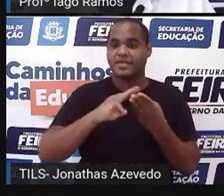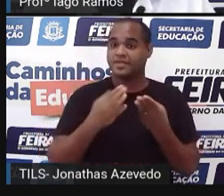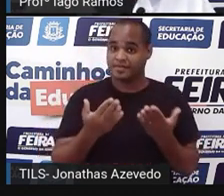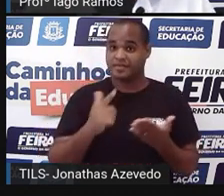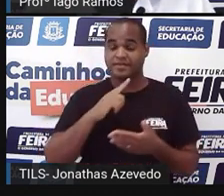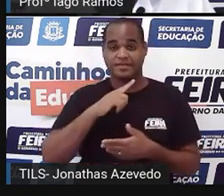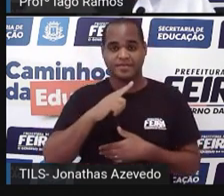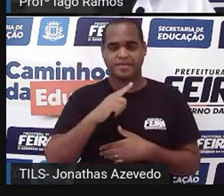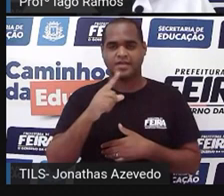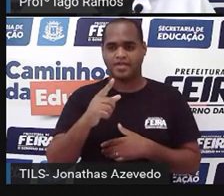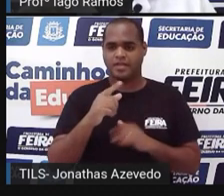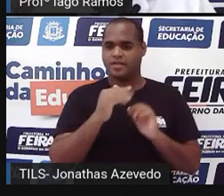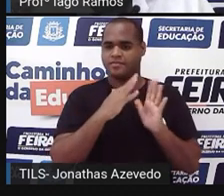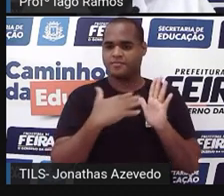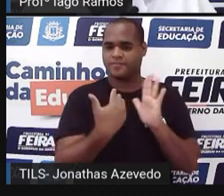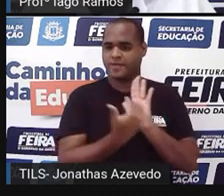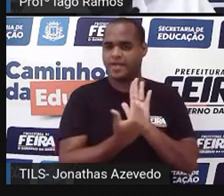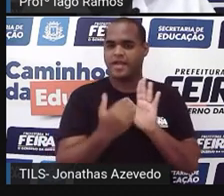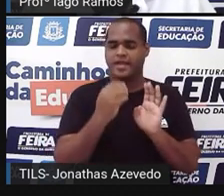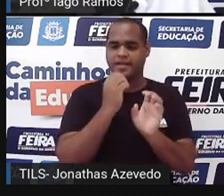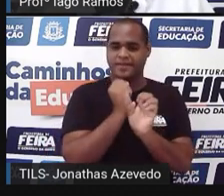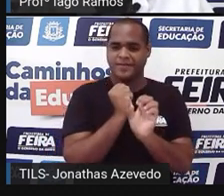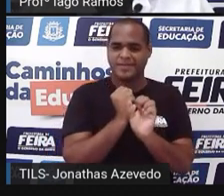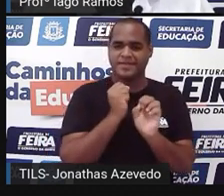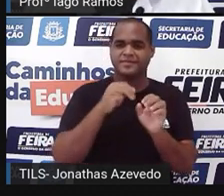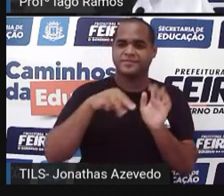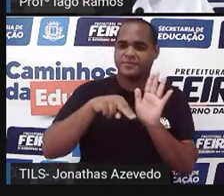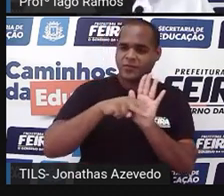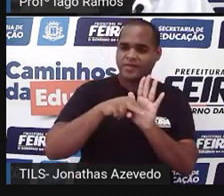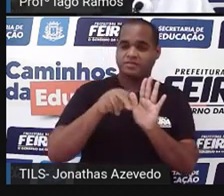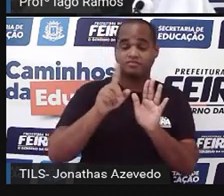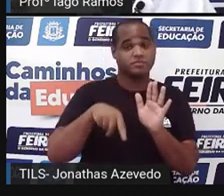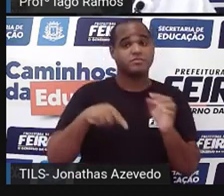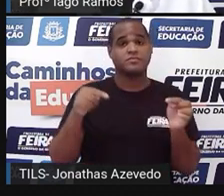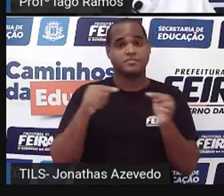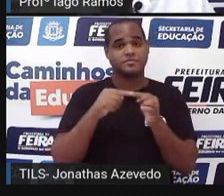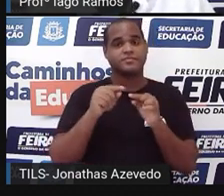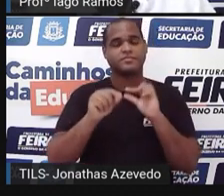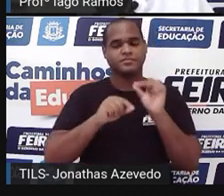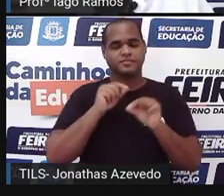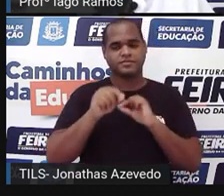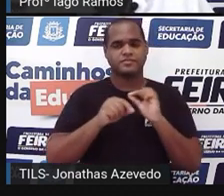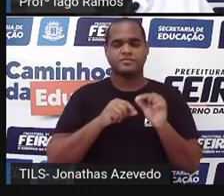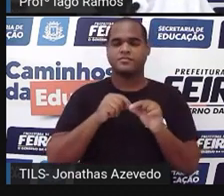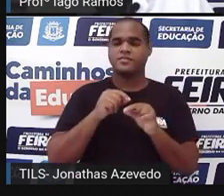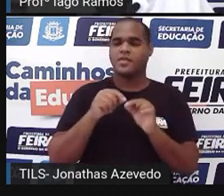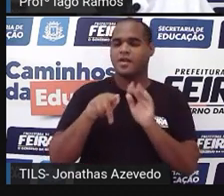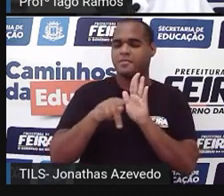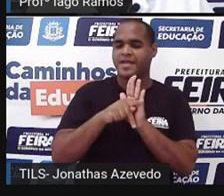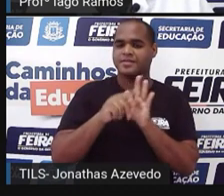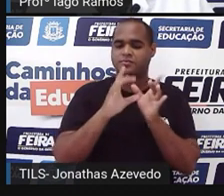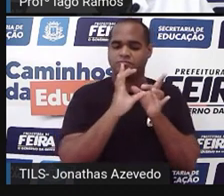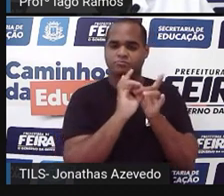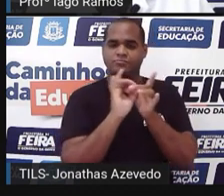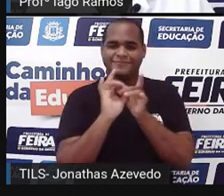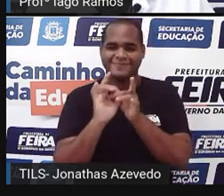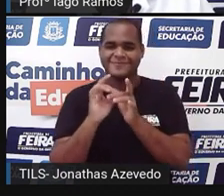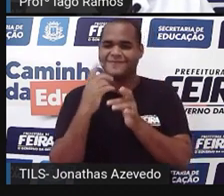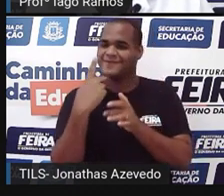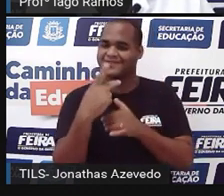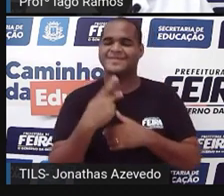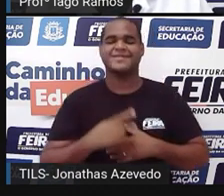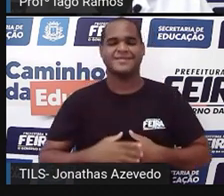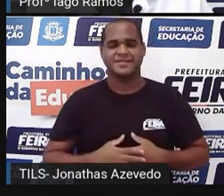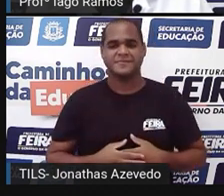olha só um boletim de notas em matemática é uma situação que faz parte no seu contexto Tá bom